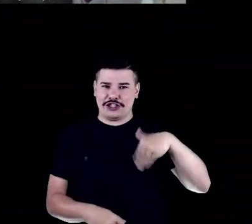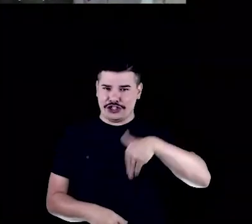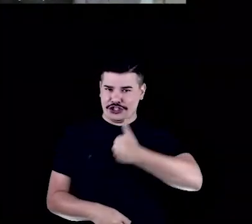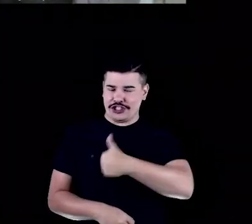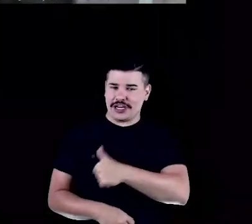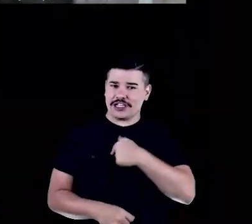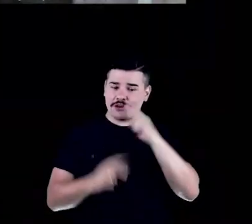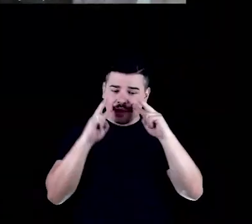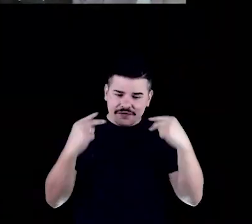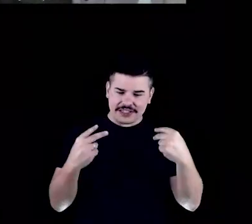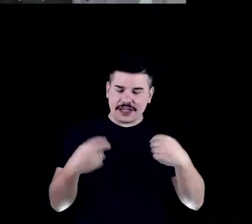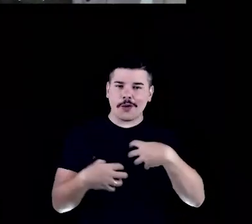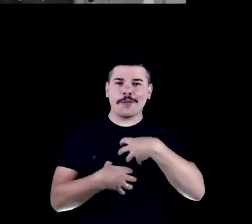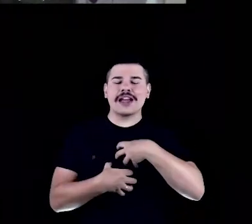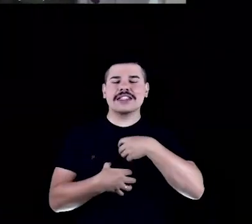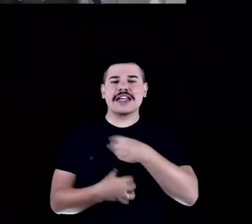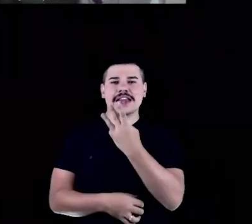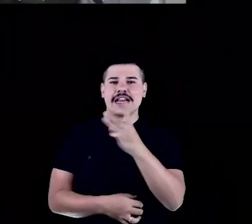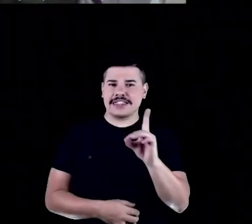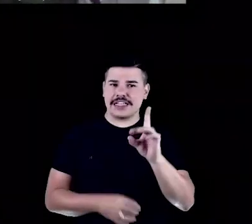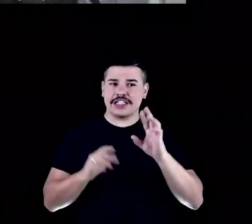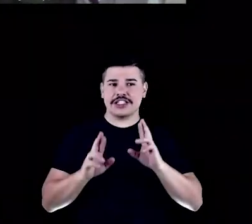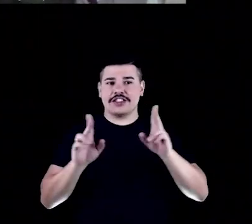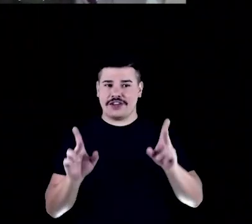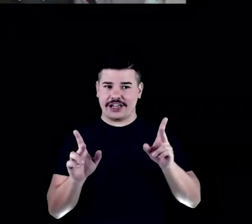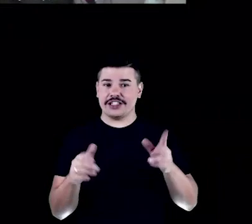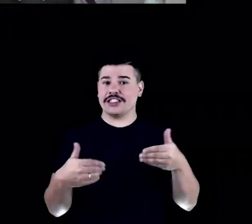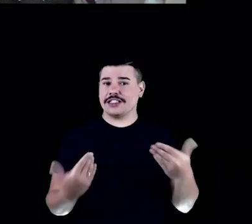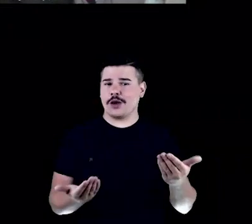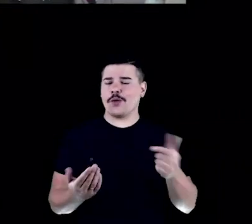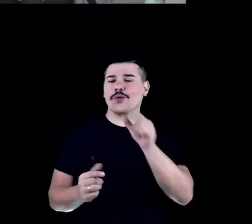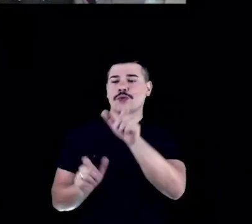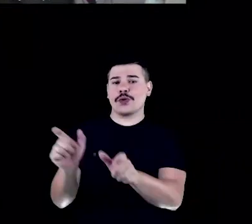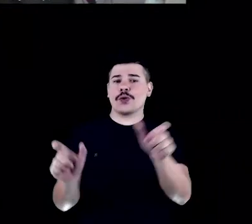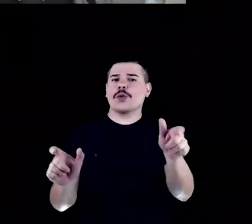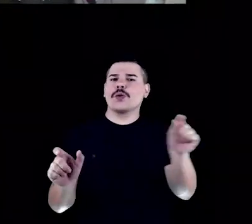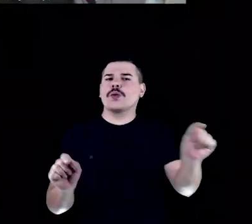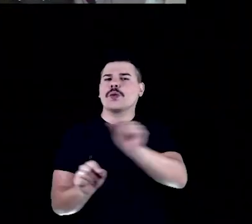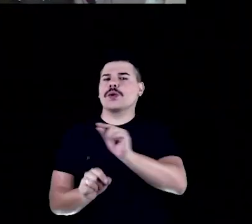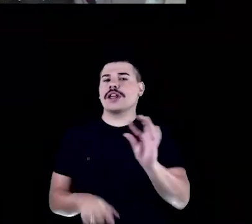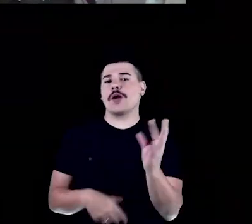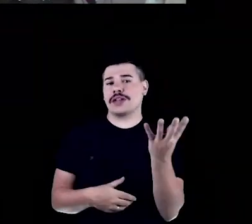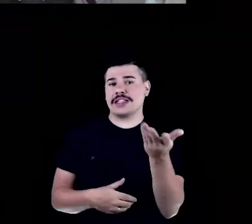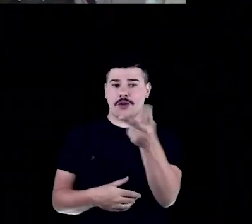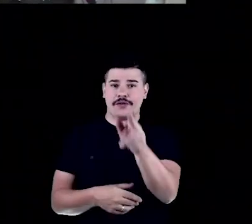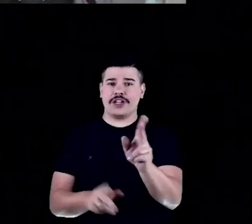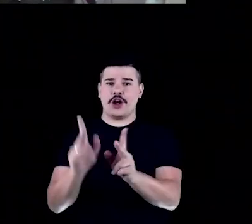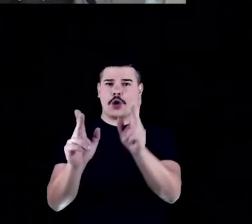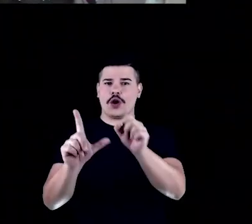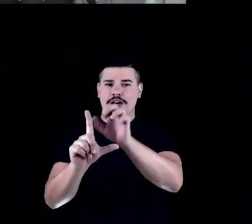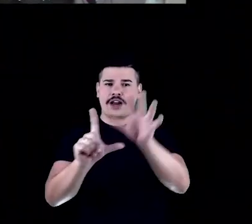começa a ter essa visão um pouco mais tridimensional, né. No caso das suas colagens,